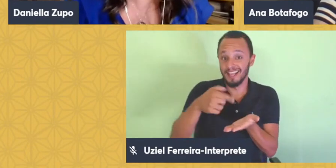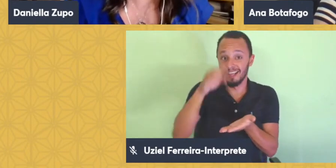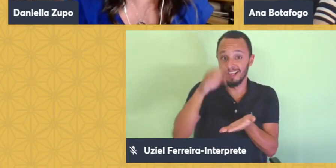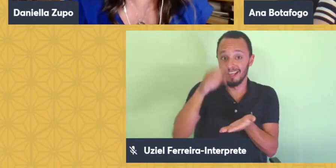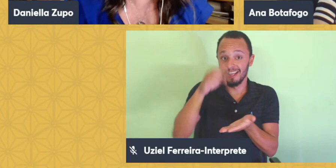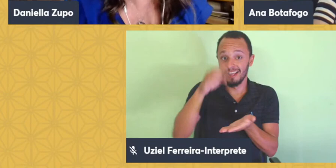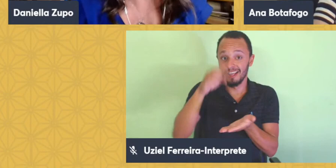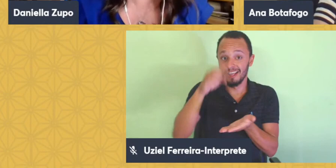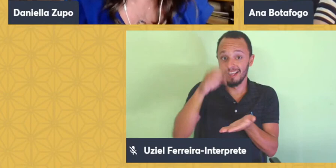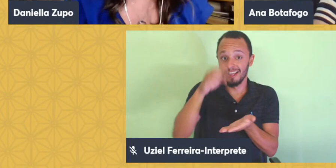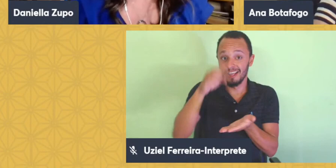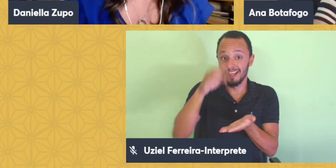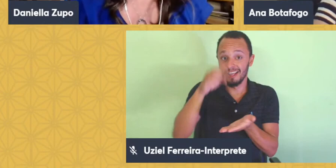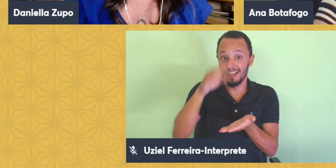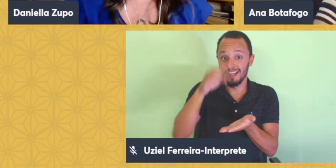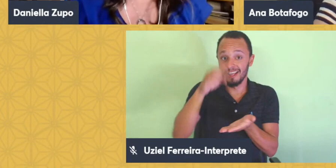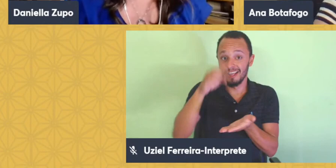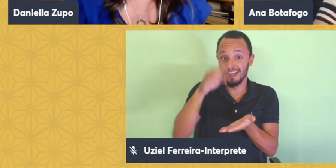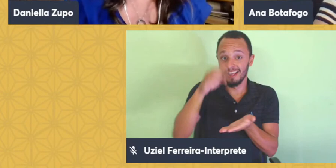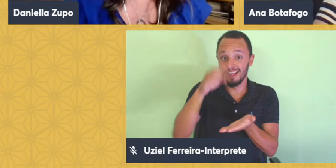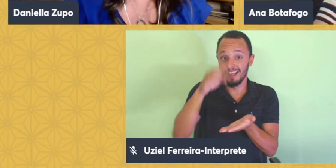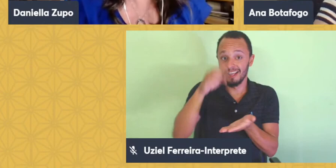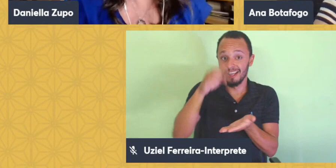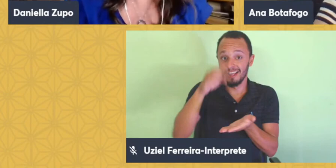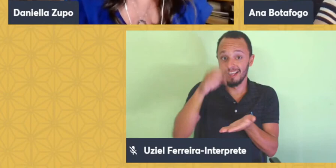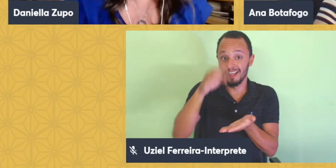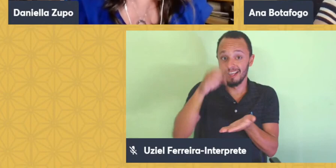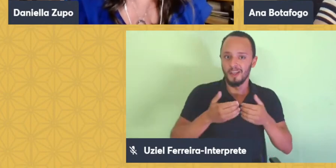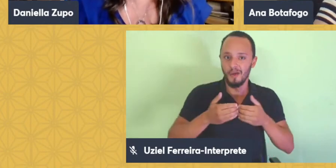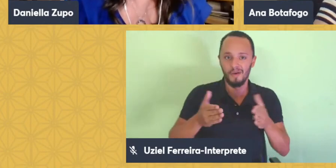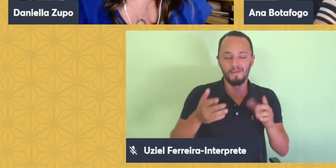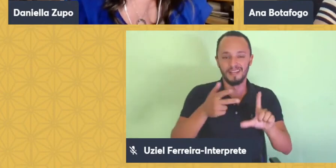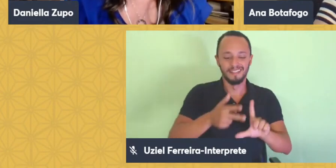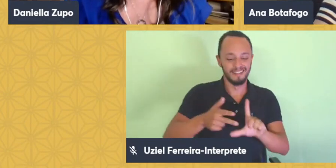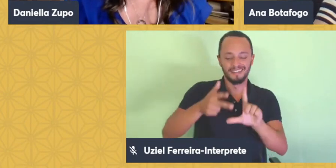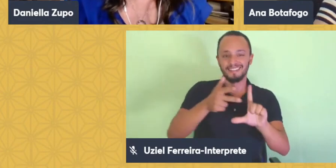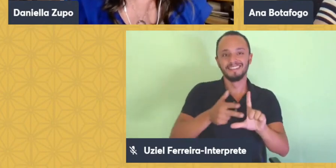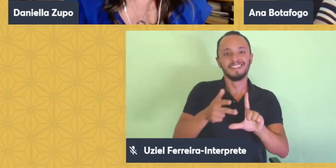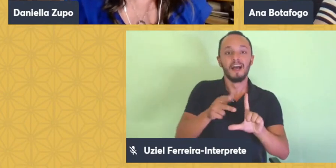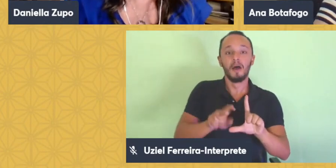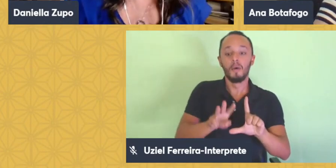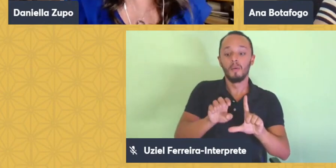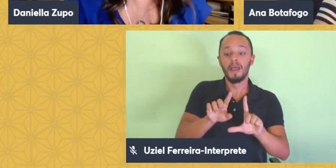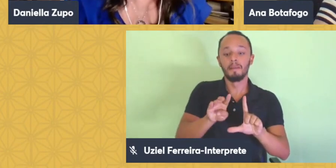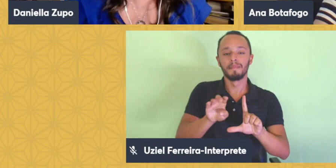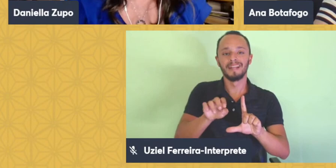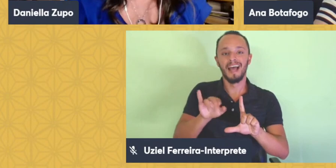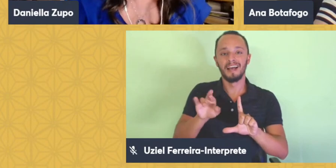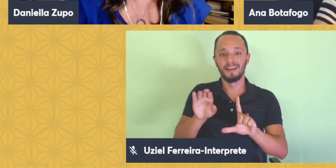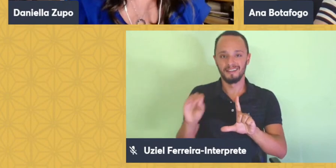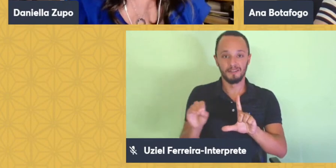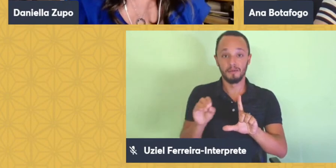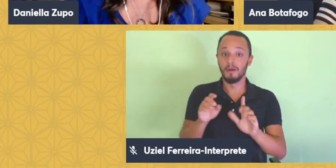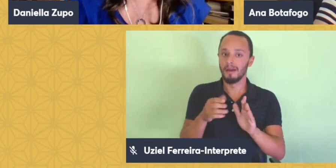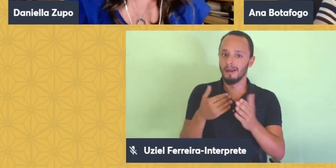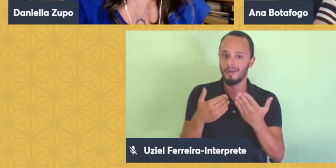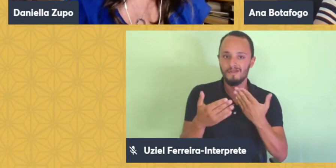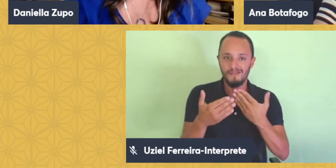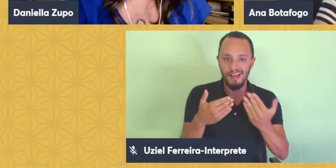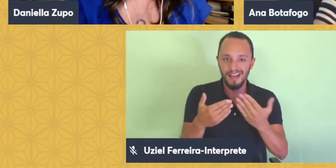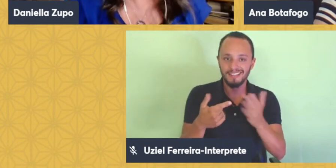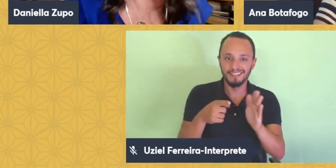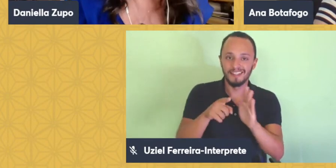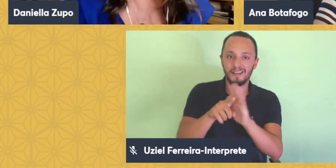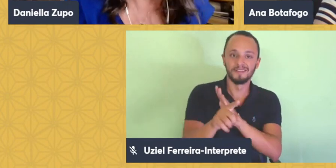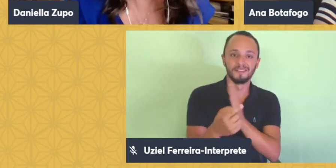já dou aqui as boas-vindas que abrimos a programação desta O hinário conversa sobre perguntas com a